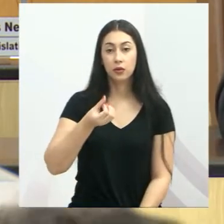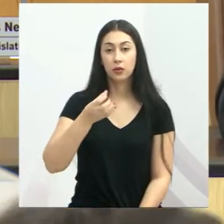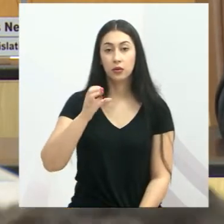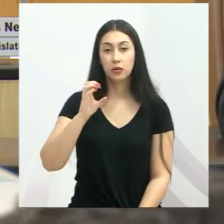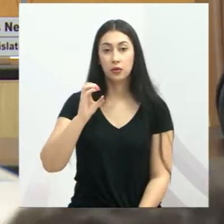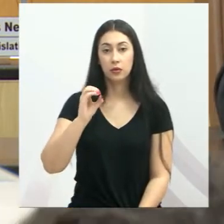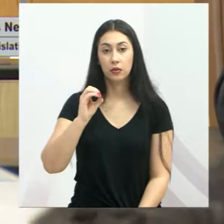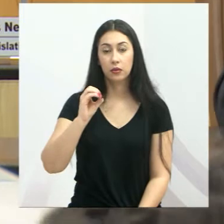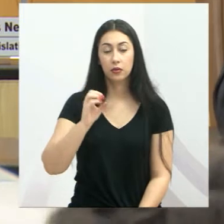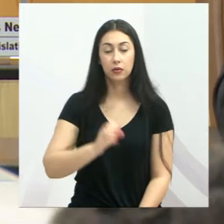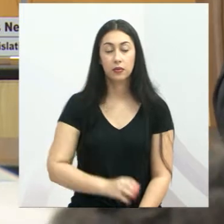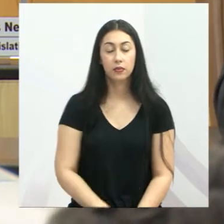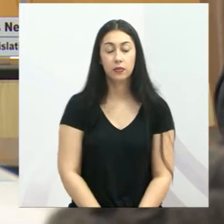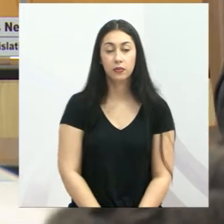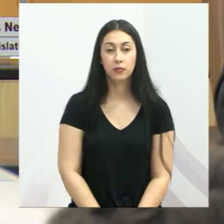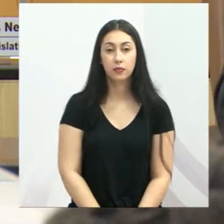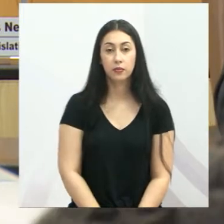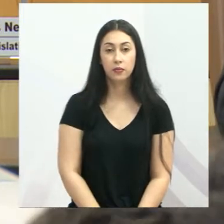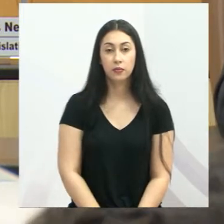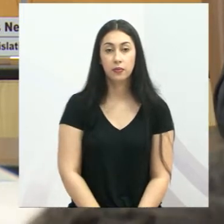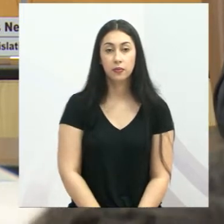160.